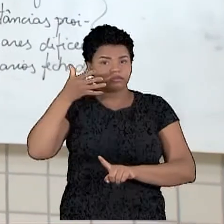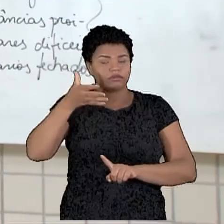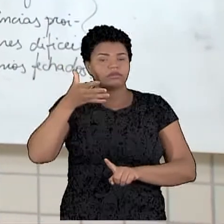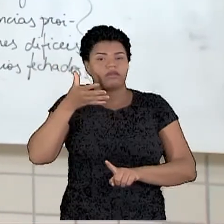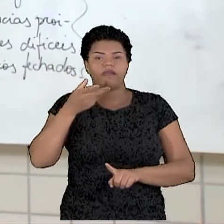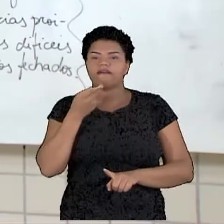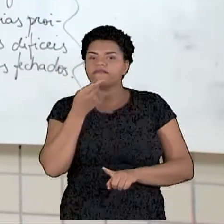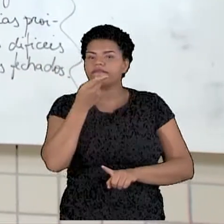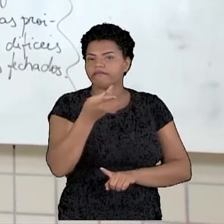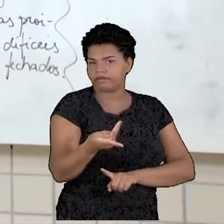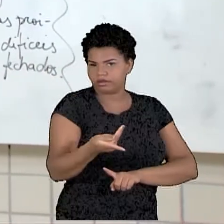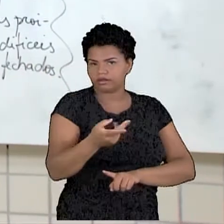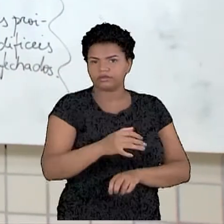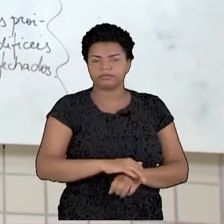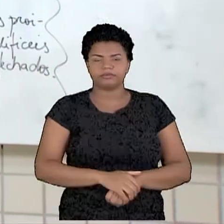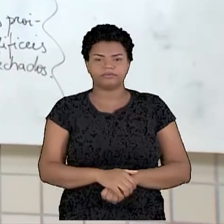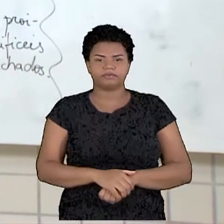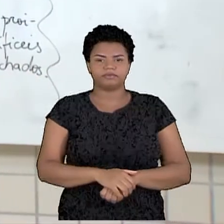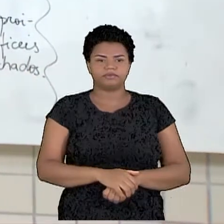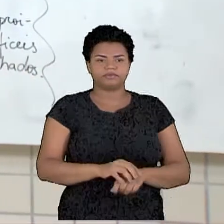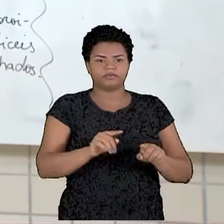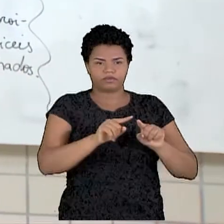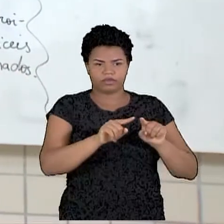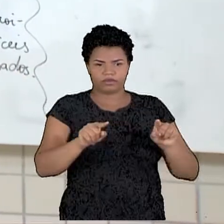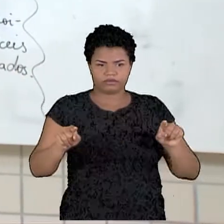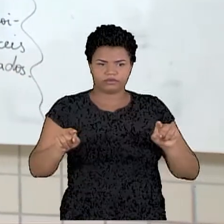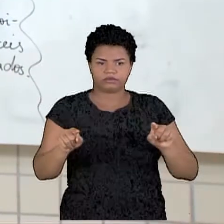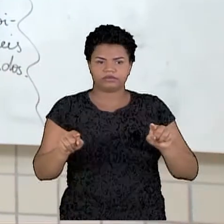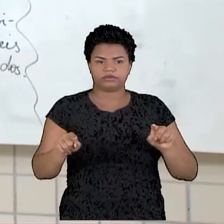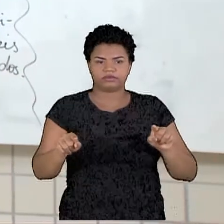direta, a fala, né? E o